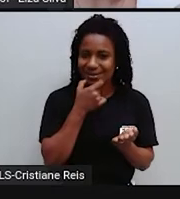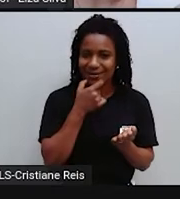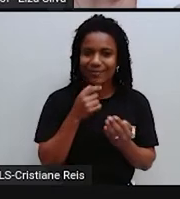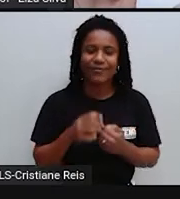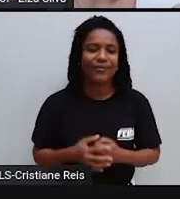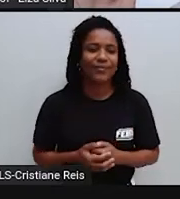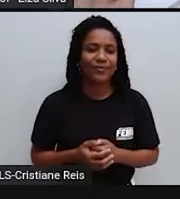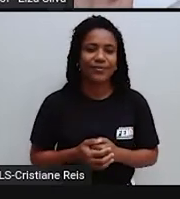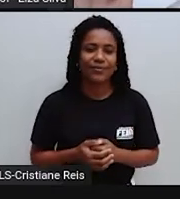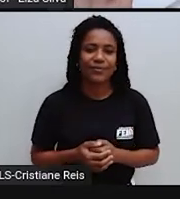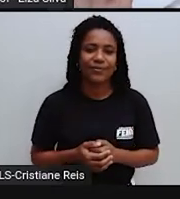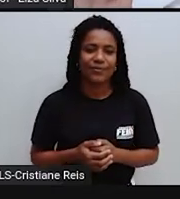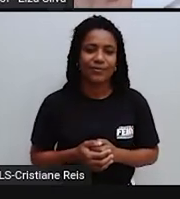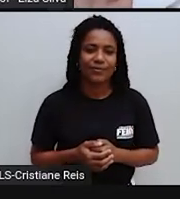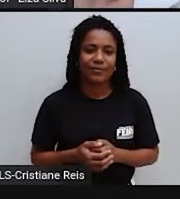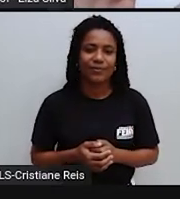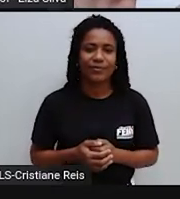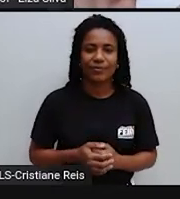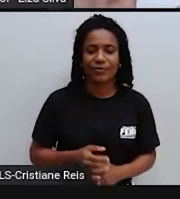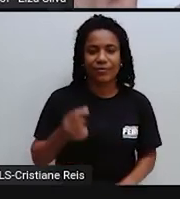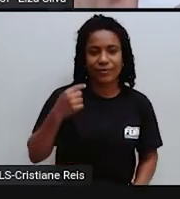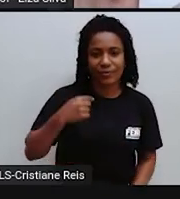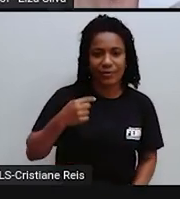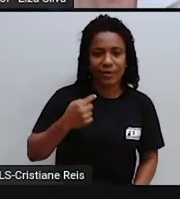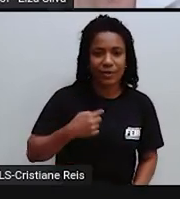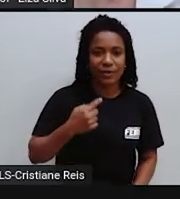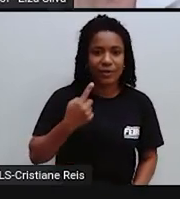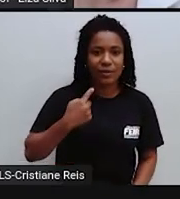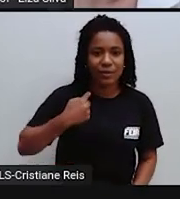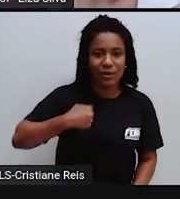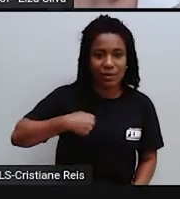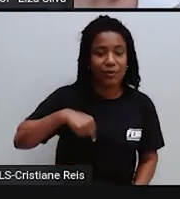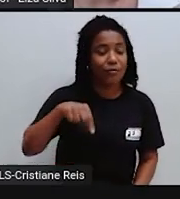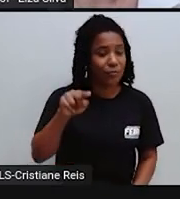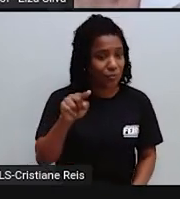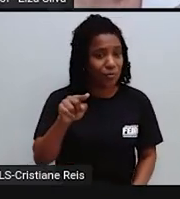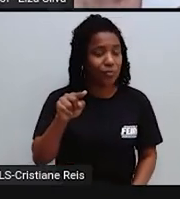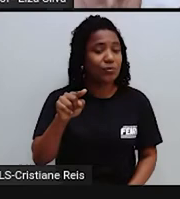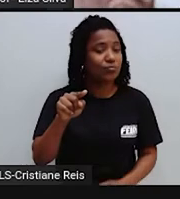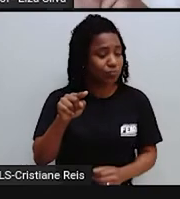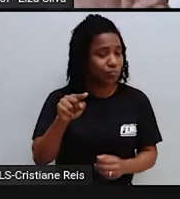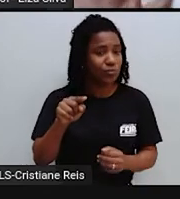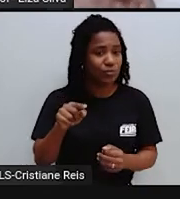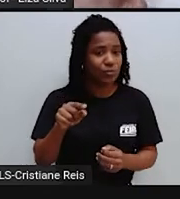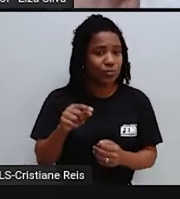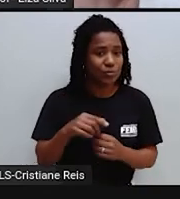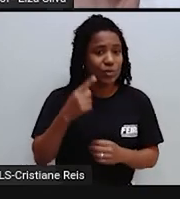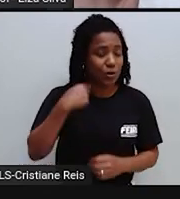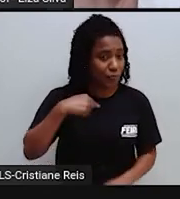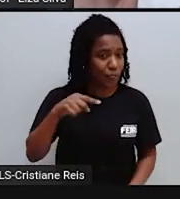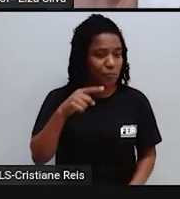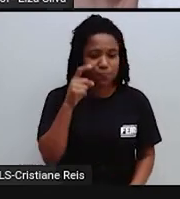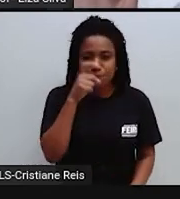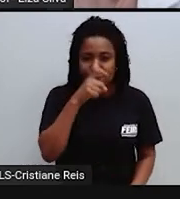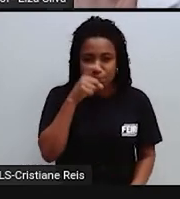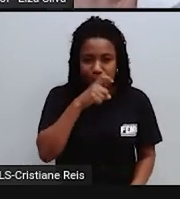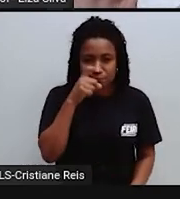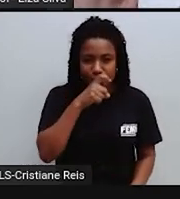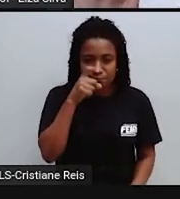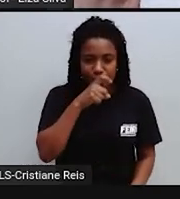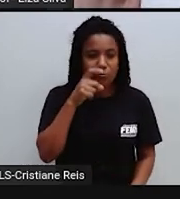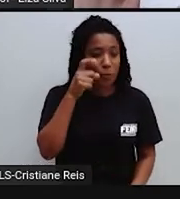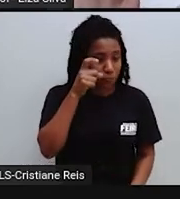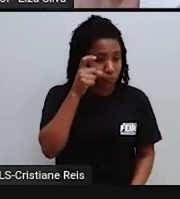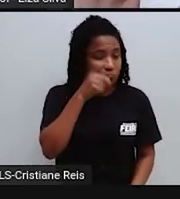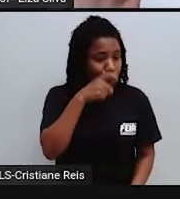resolved. Então, eu vou mentir até isso se resolver. É claro que a gente não deve fazer isso, tá? É só